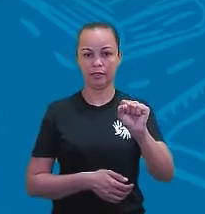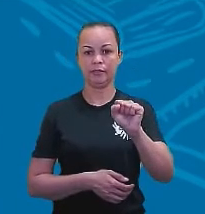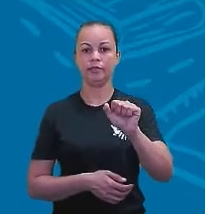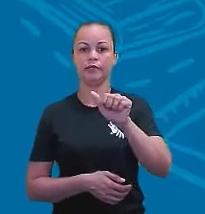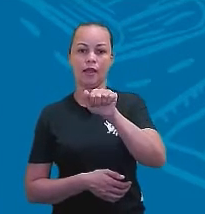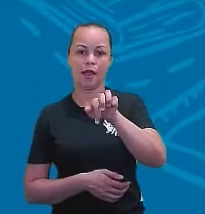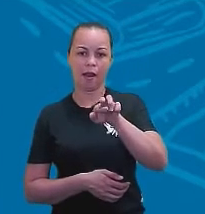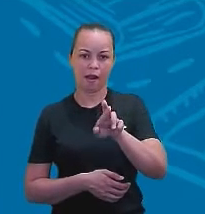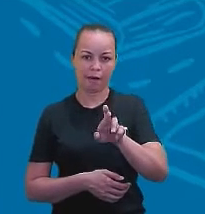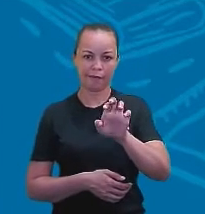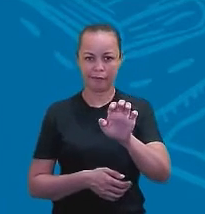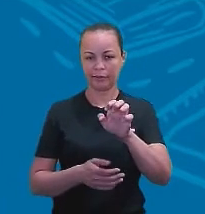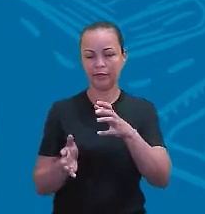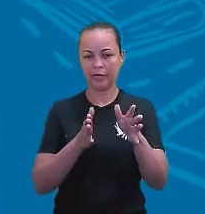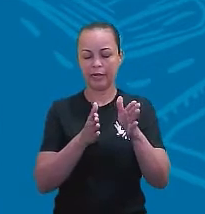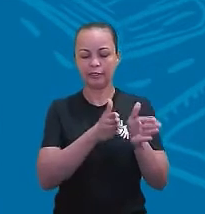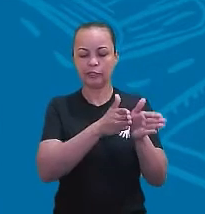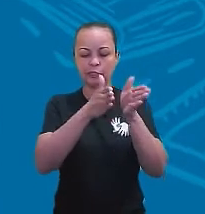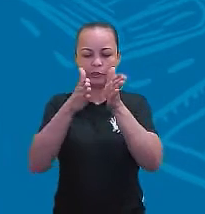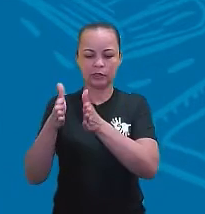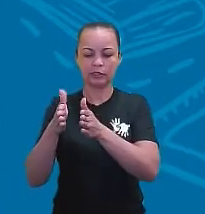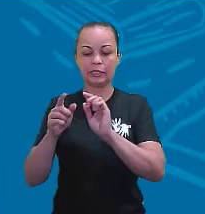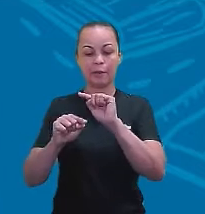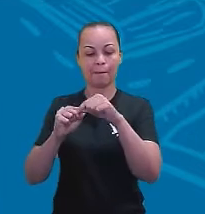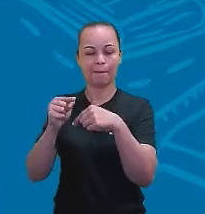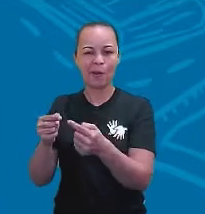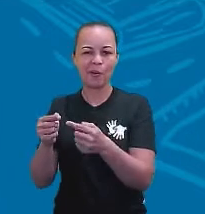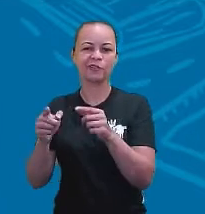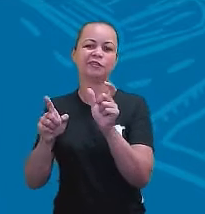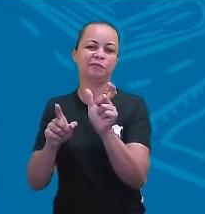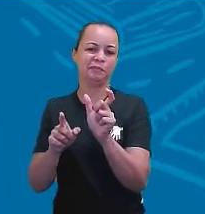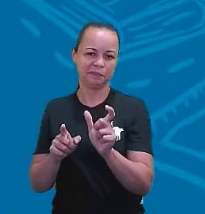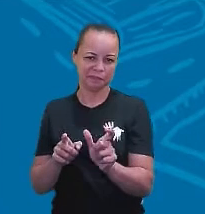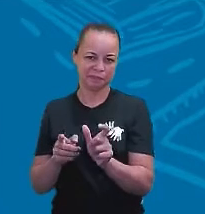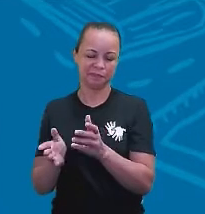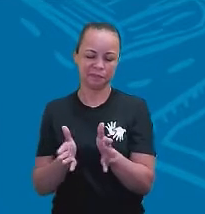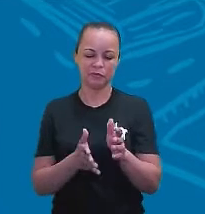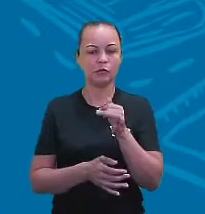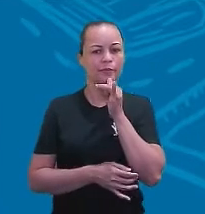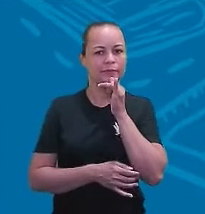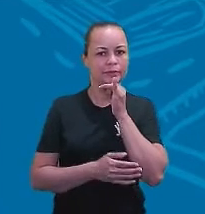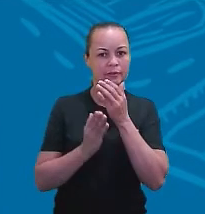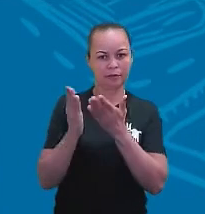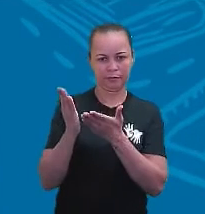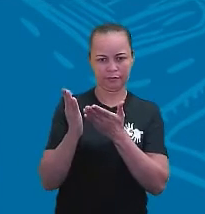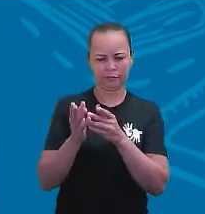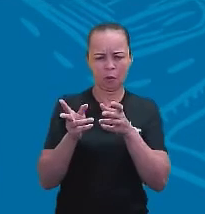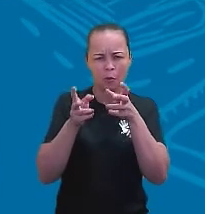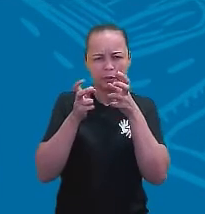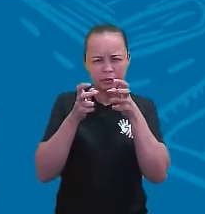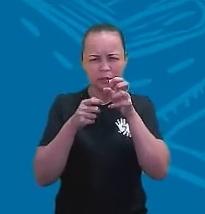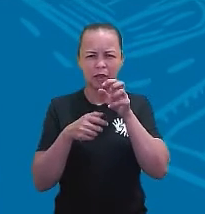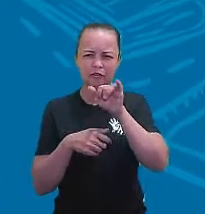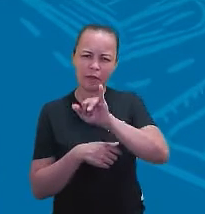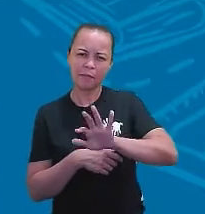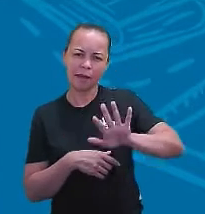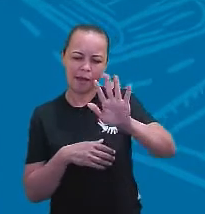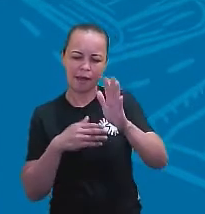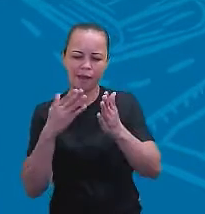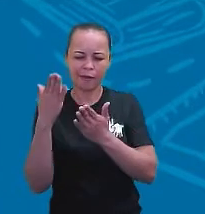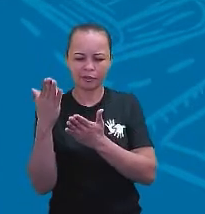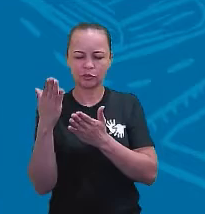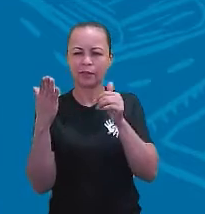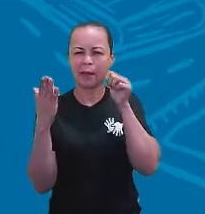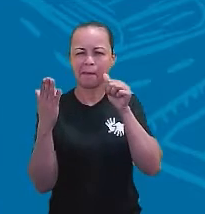ficar sempre após essas palavrinhas. Olha o exemplo como é que fica. Mas primeiro, dá uma olhadinha no quadrinho, onde está